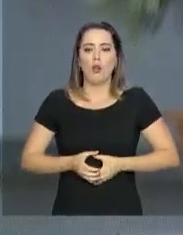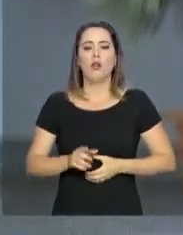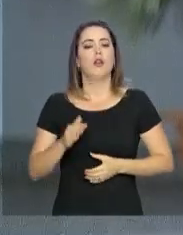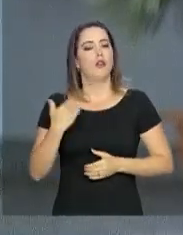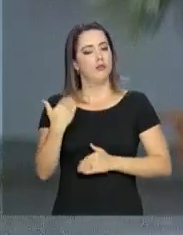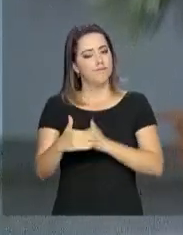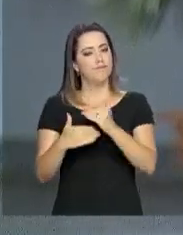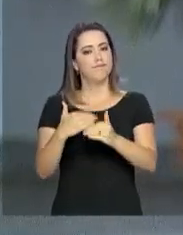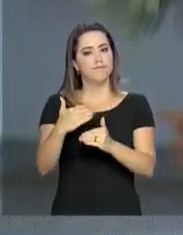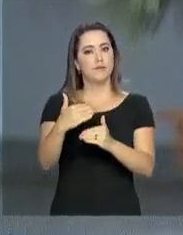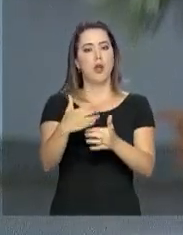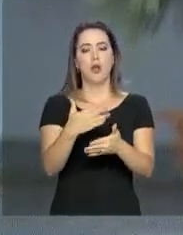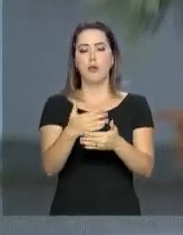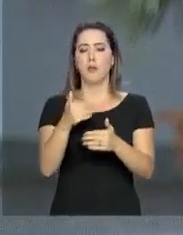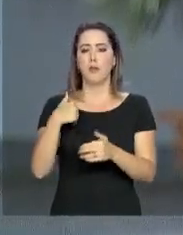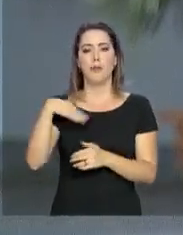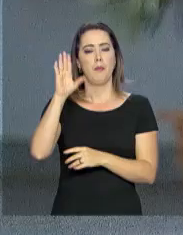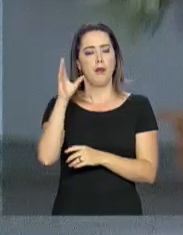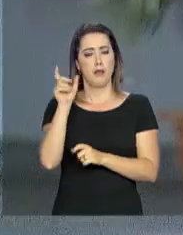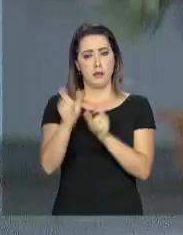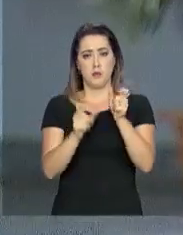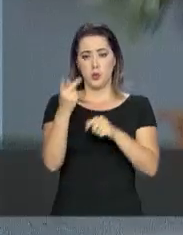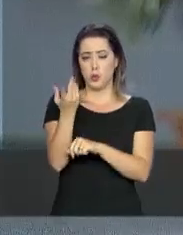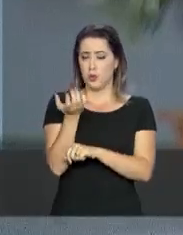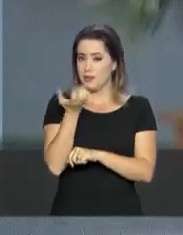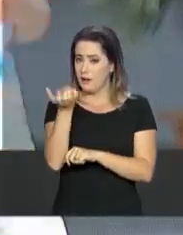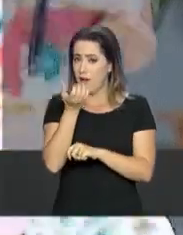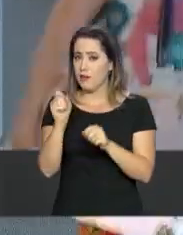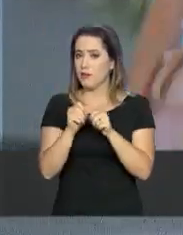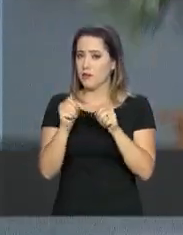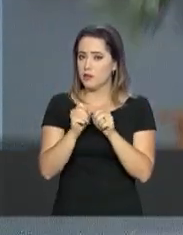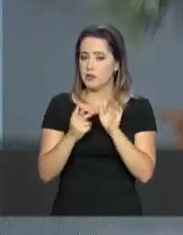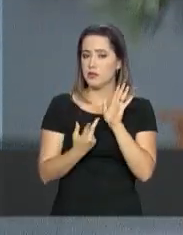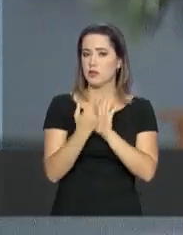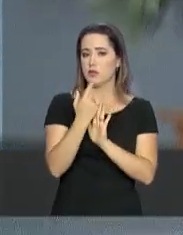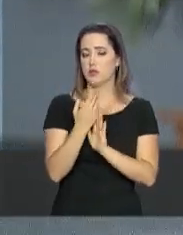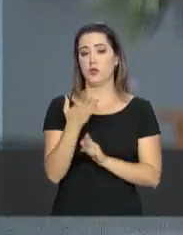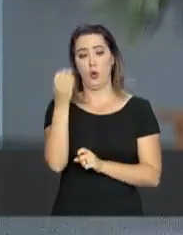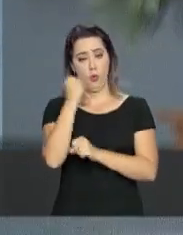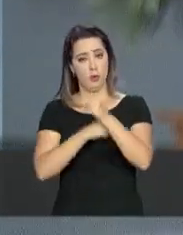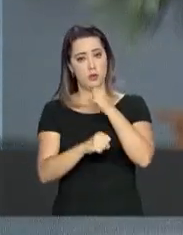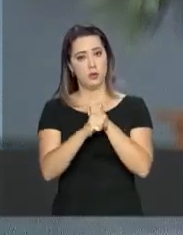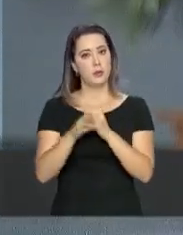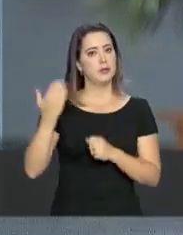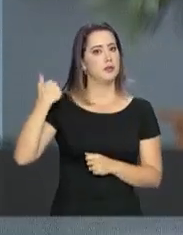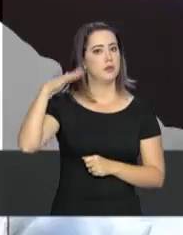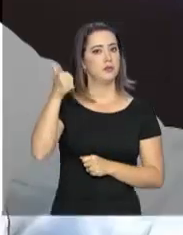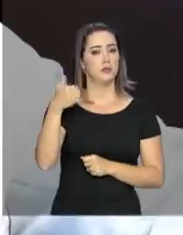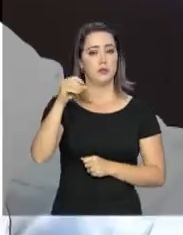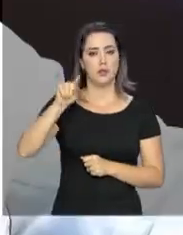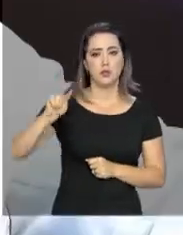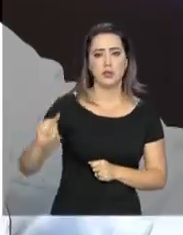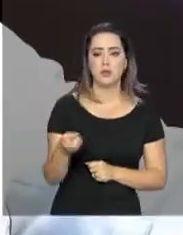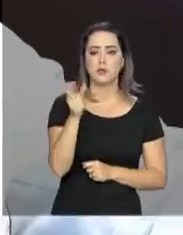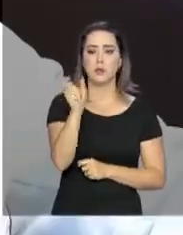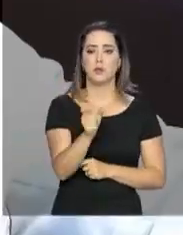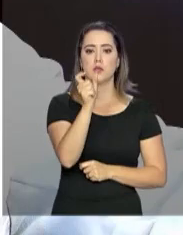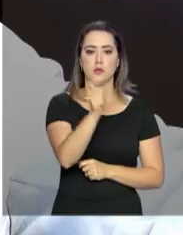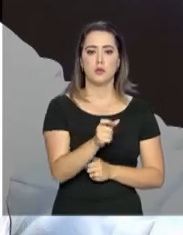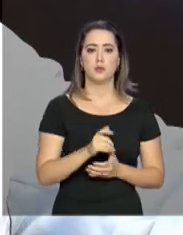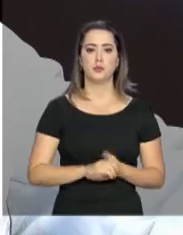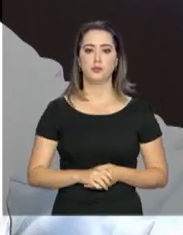o sistema único de saúde o sus realizou mais de 10 mil e 300 cirurgias para este cirurgião